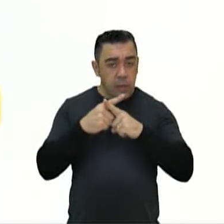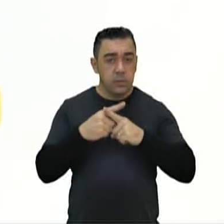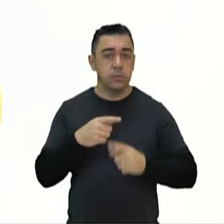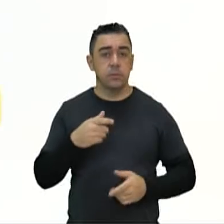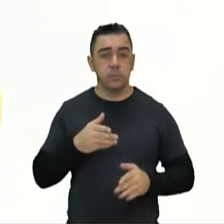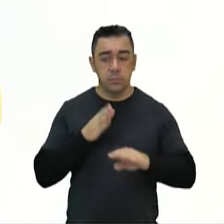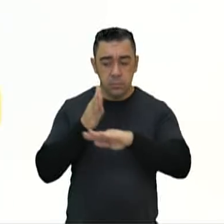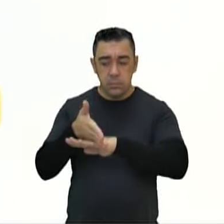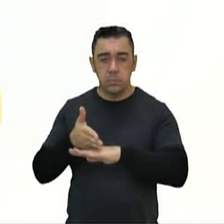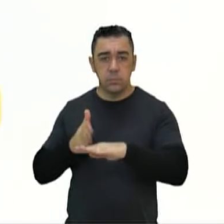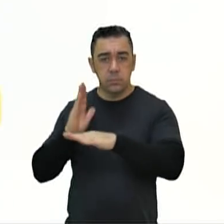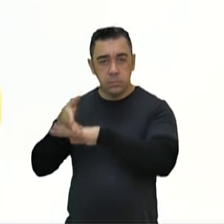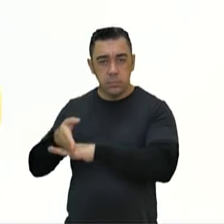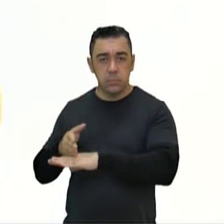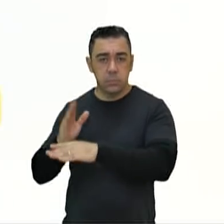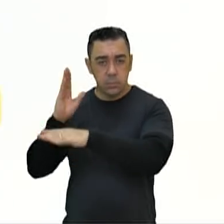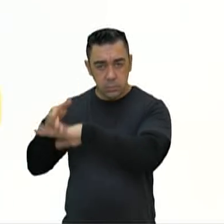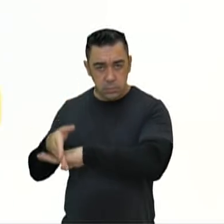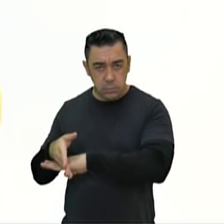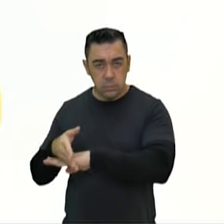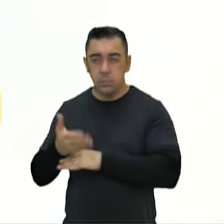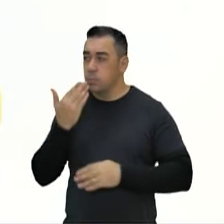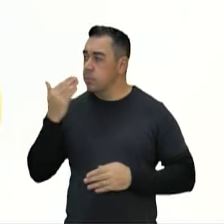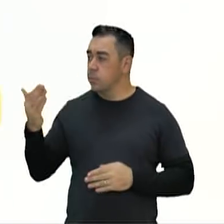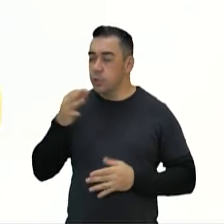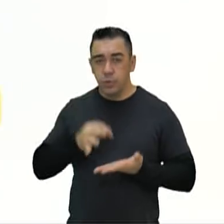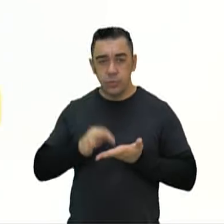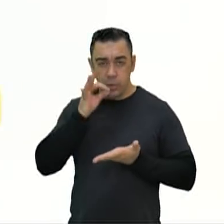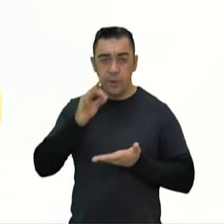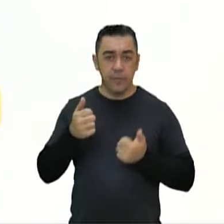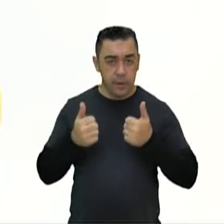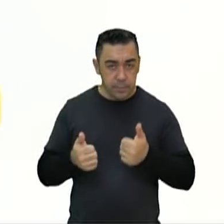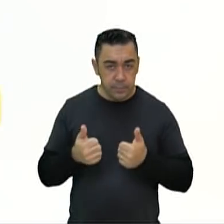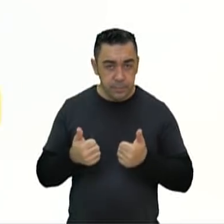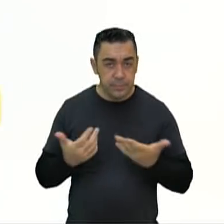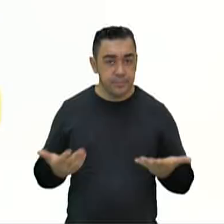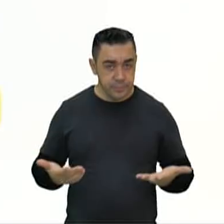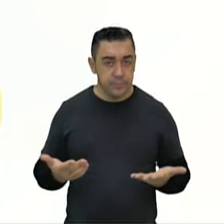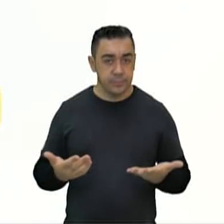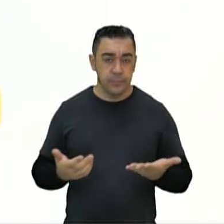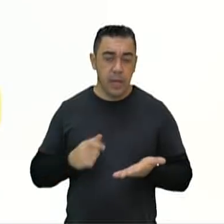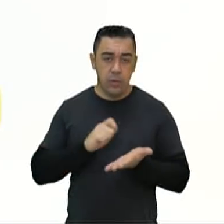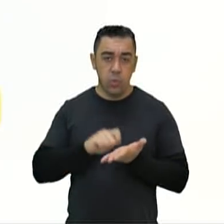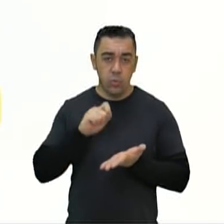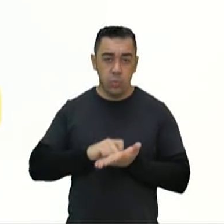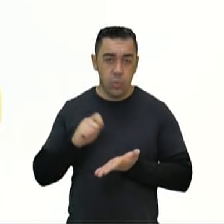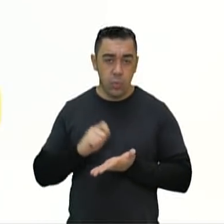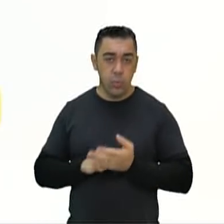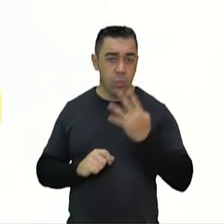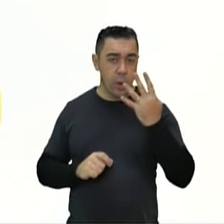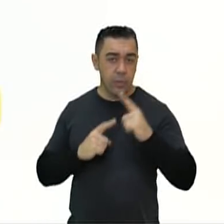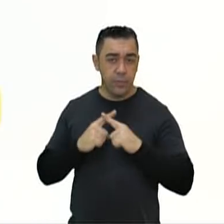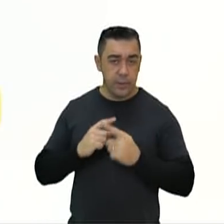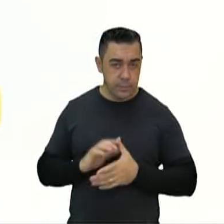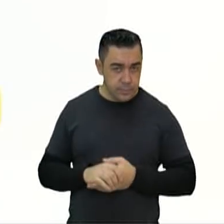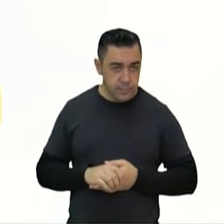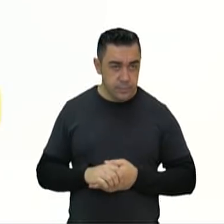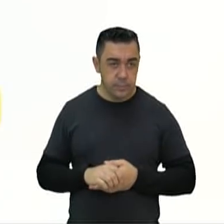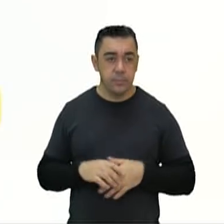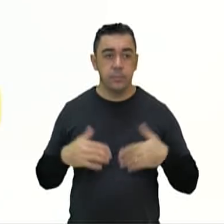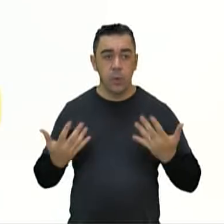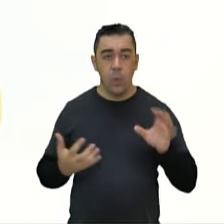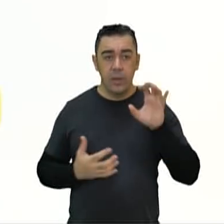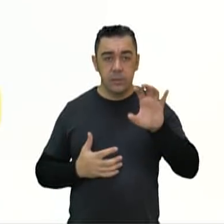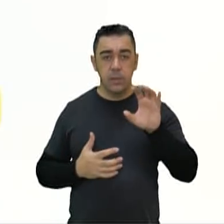Juca passou na padaria para pedir o café e deixou anotado. Ficando dessa